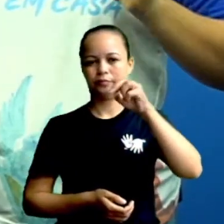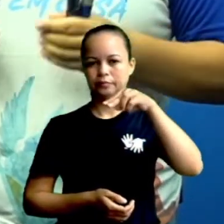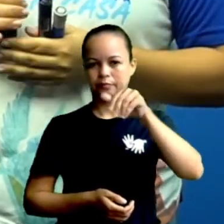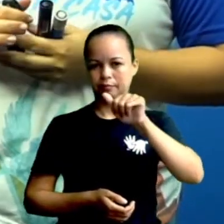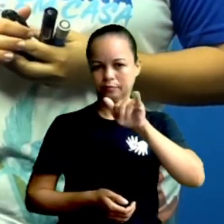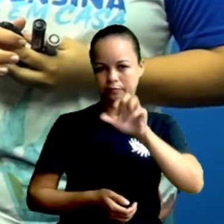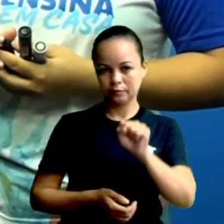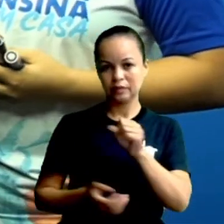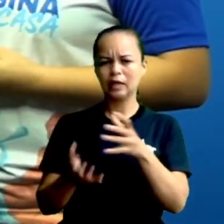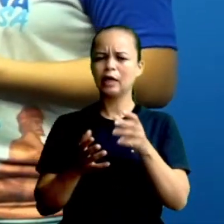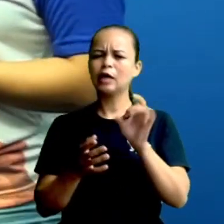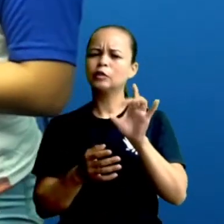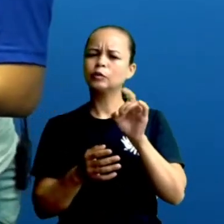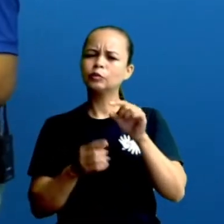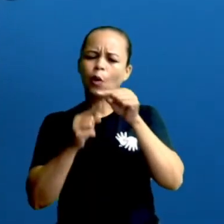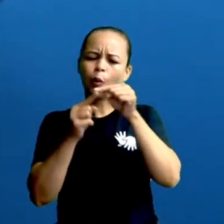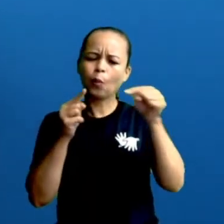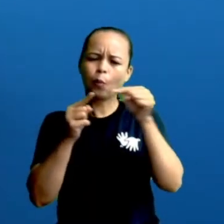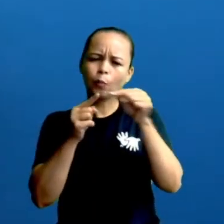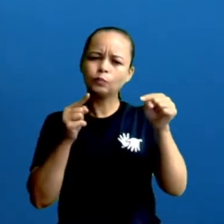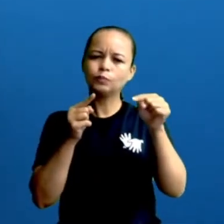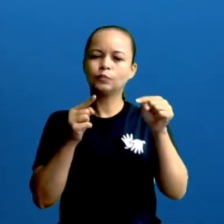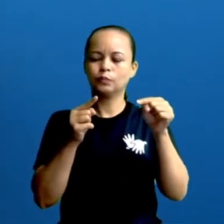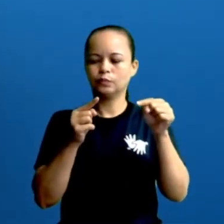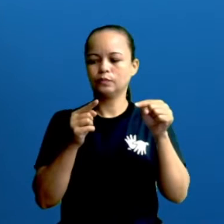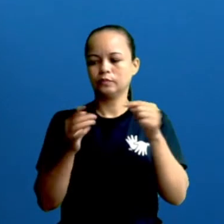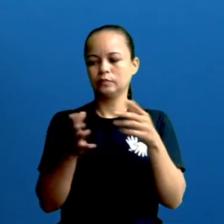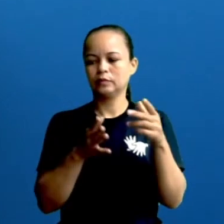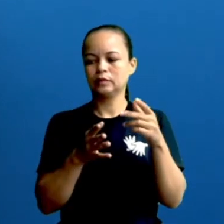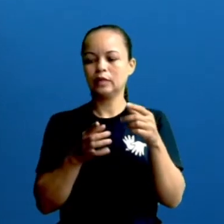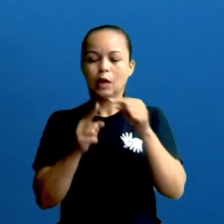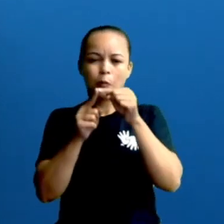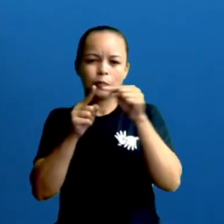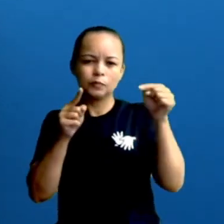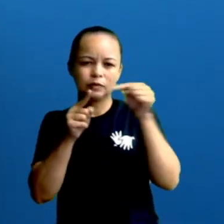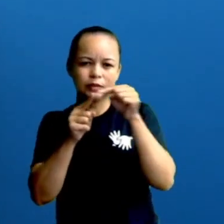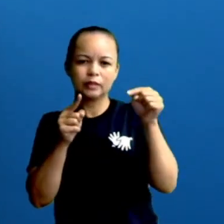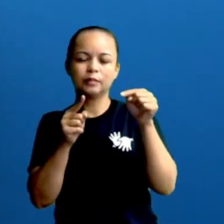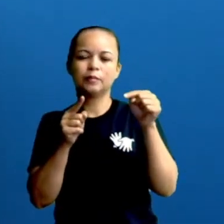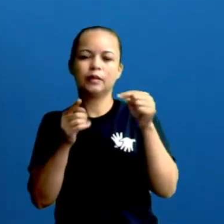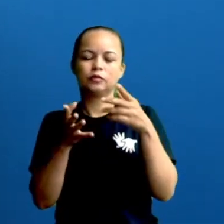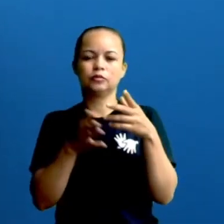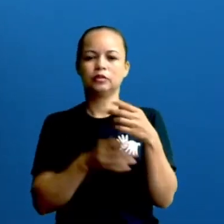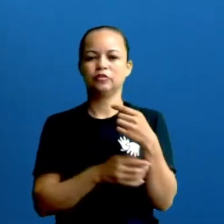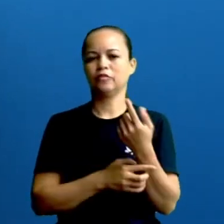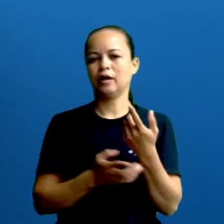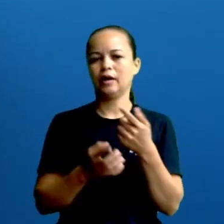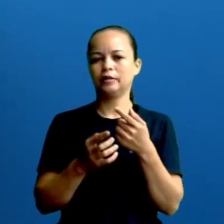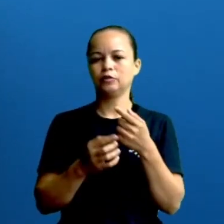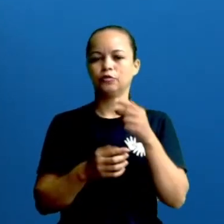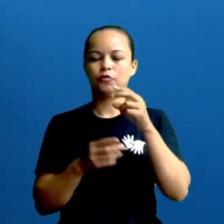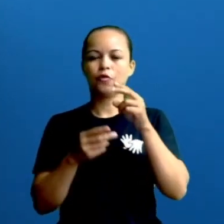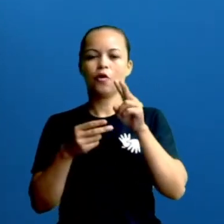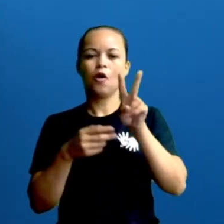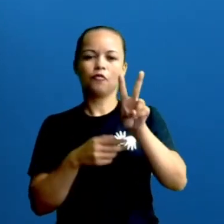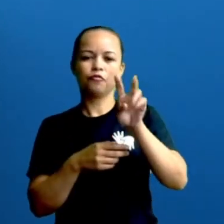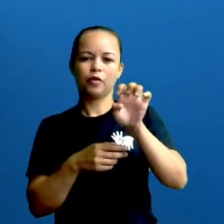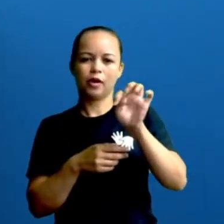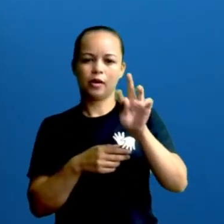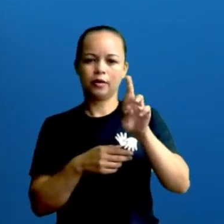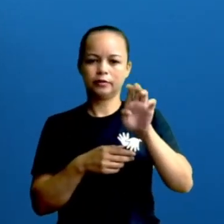diagonais é só um tracinho, tá certo? É um segmento que vai de um vértice